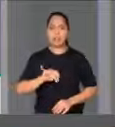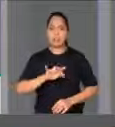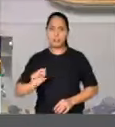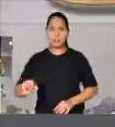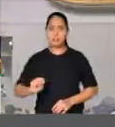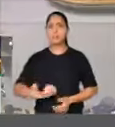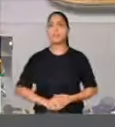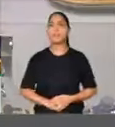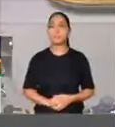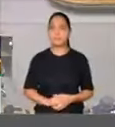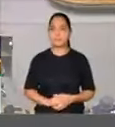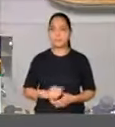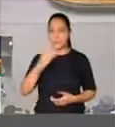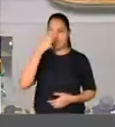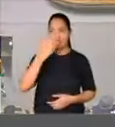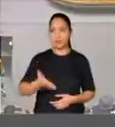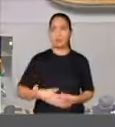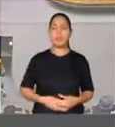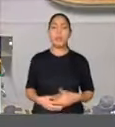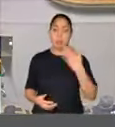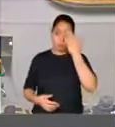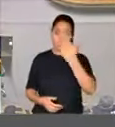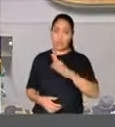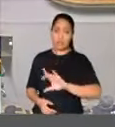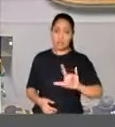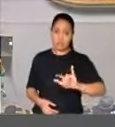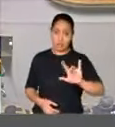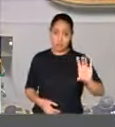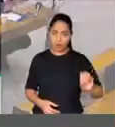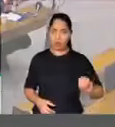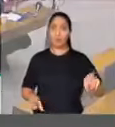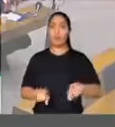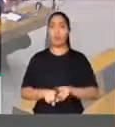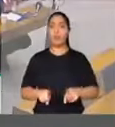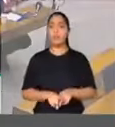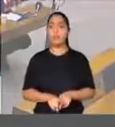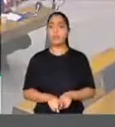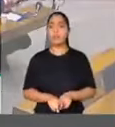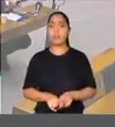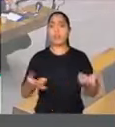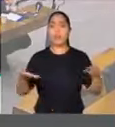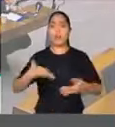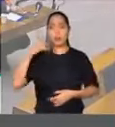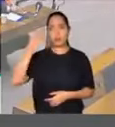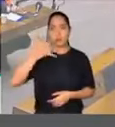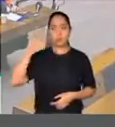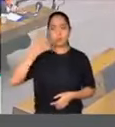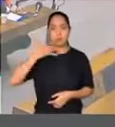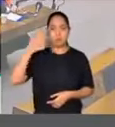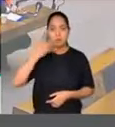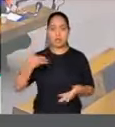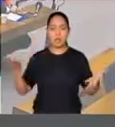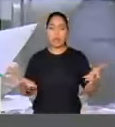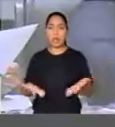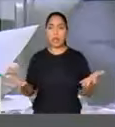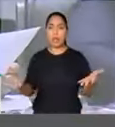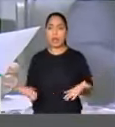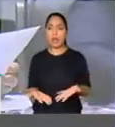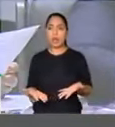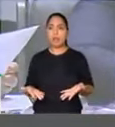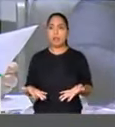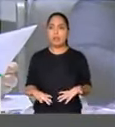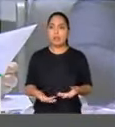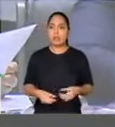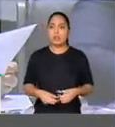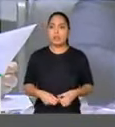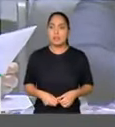Obrigado. Obrigada, Cláudio Nascimento. Eu vou passar a palavra agora